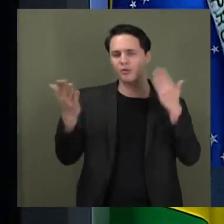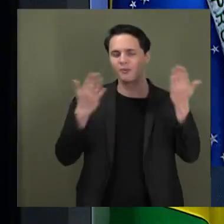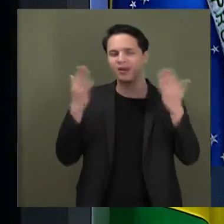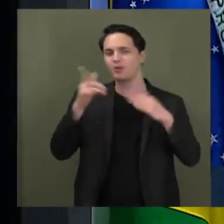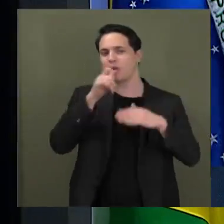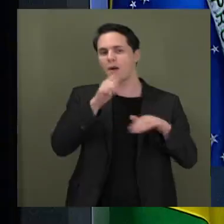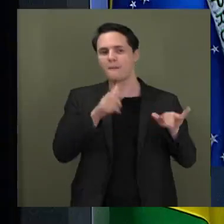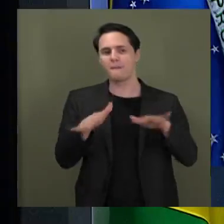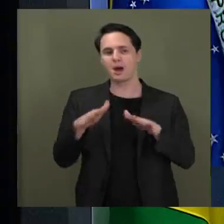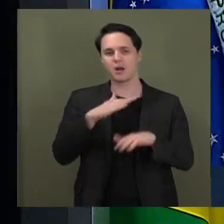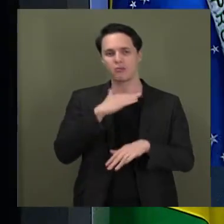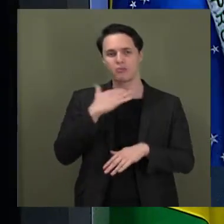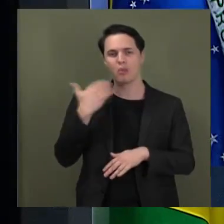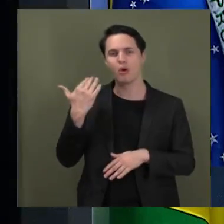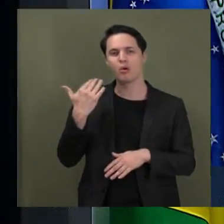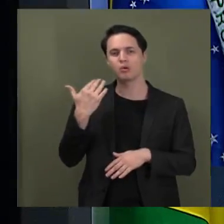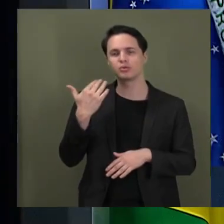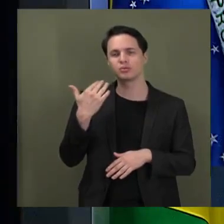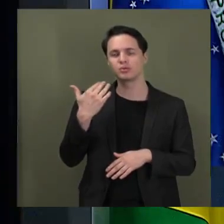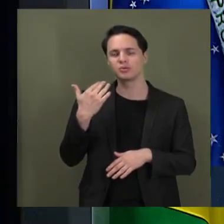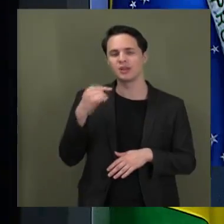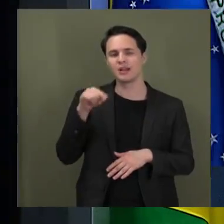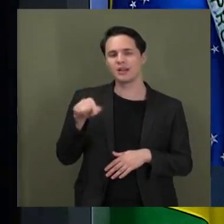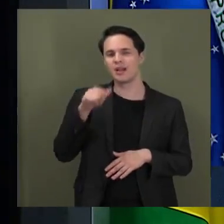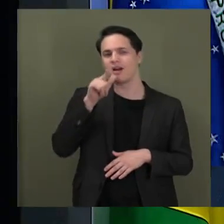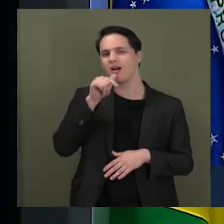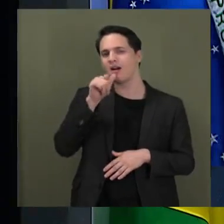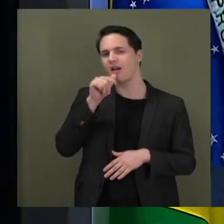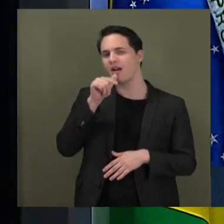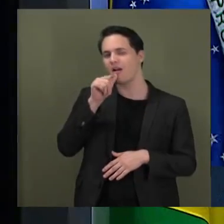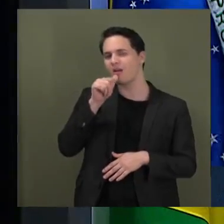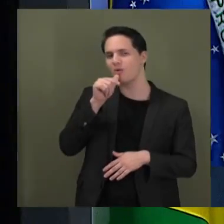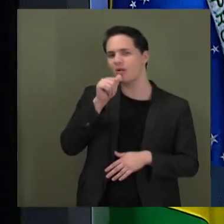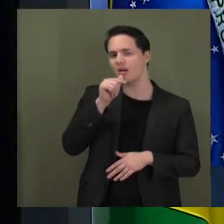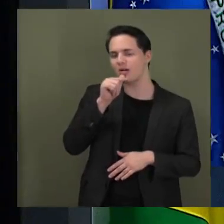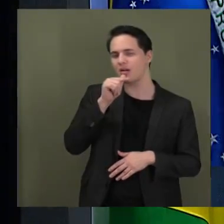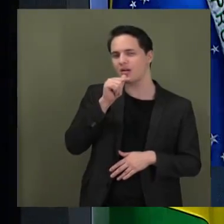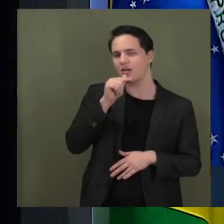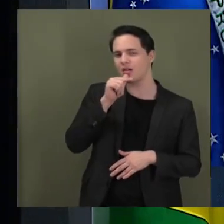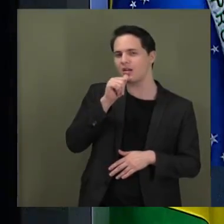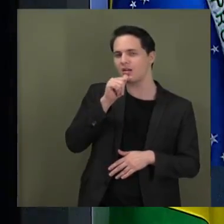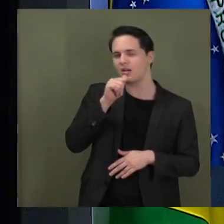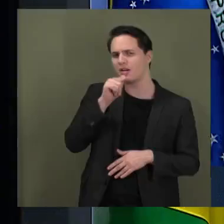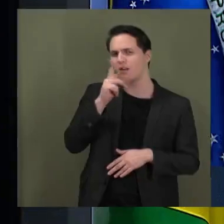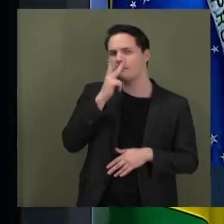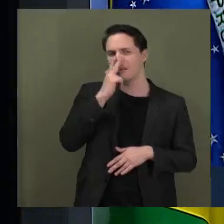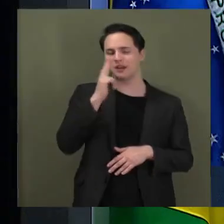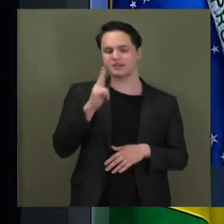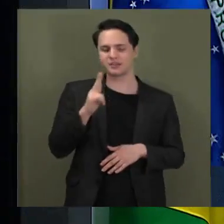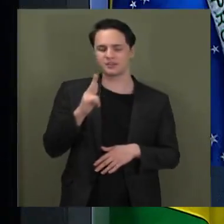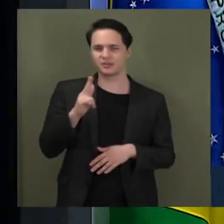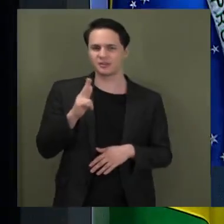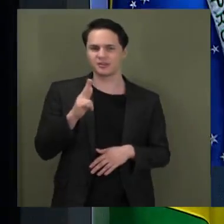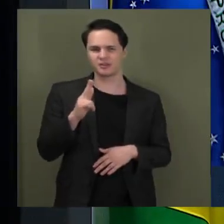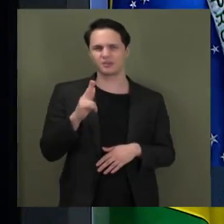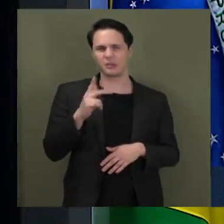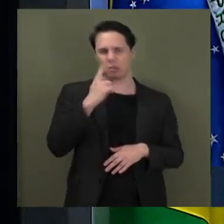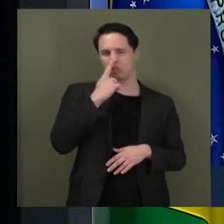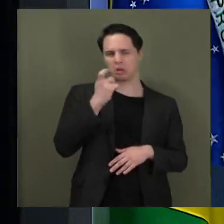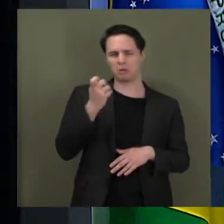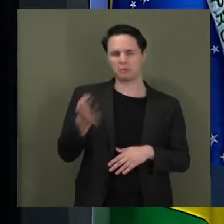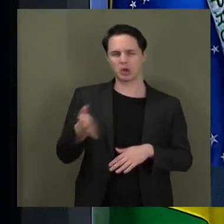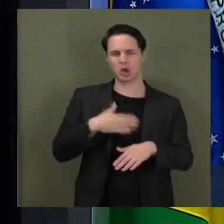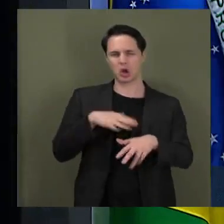no fundo de cujas águas se escondem a vaza fétida e a